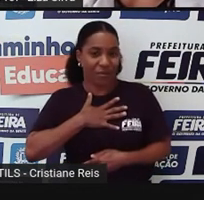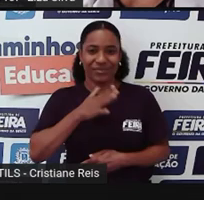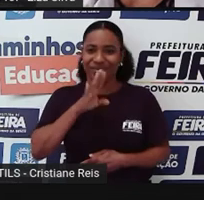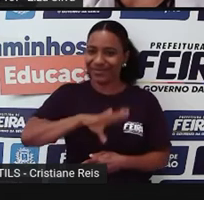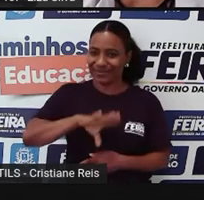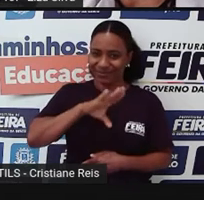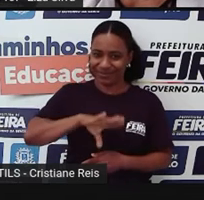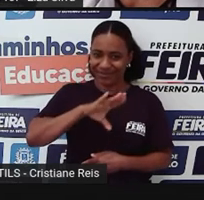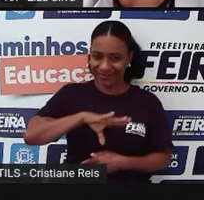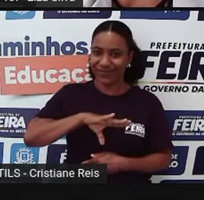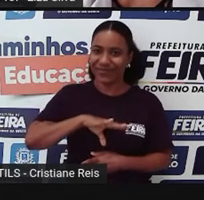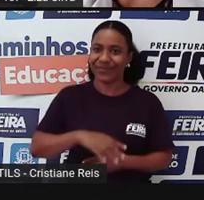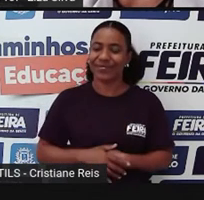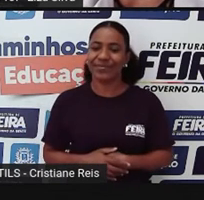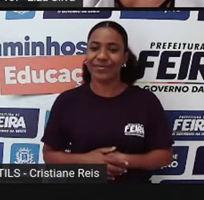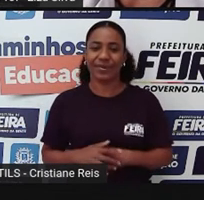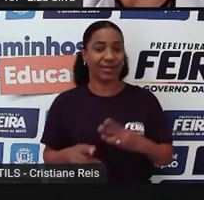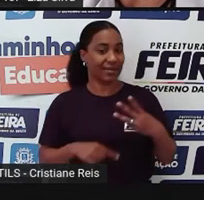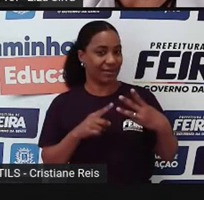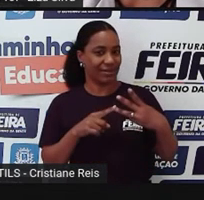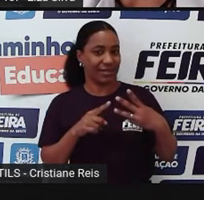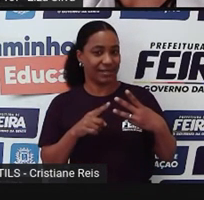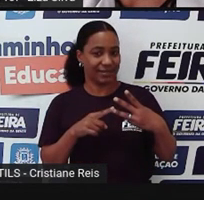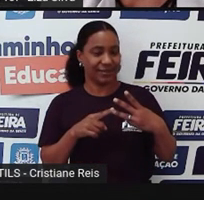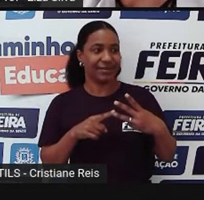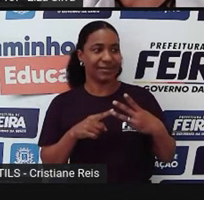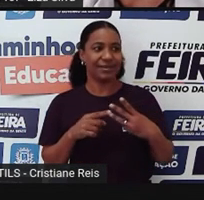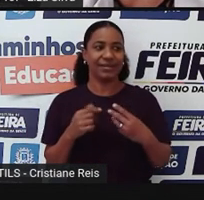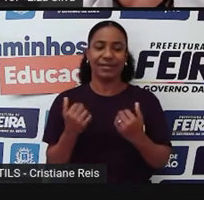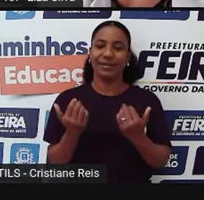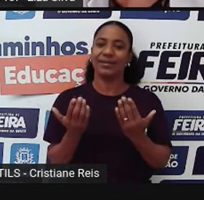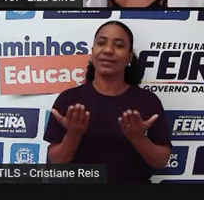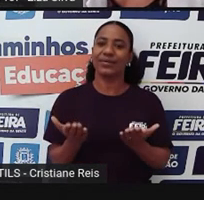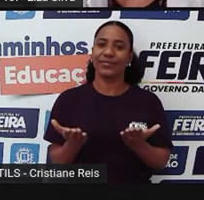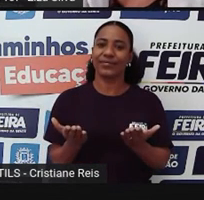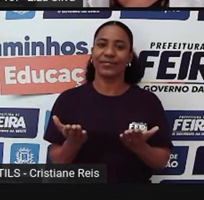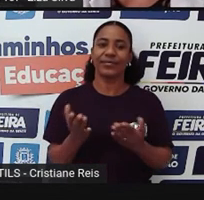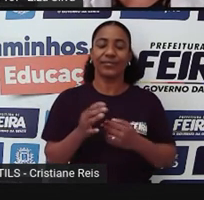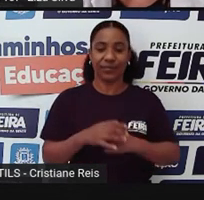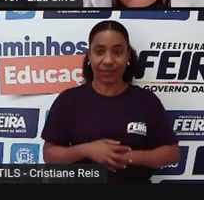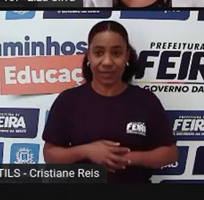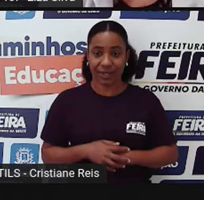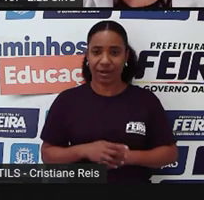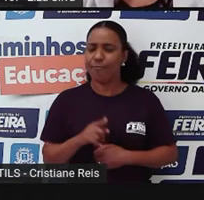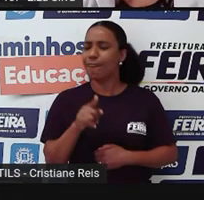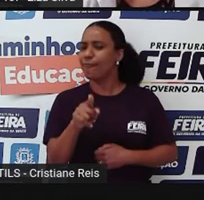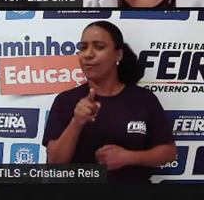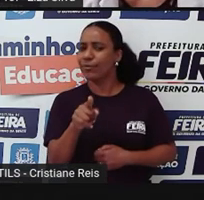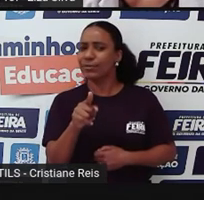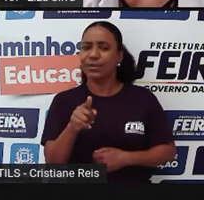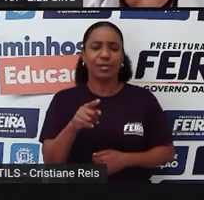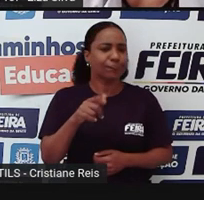Centers Quais são os seus interesses é o que é que você gosta de fazer